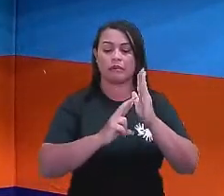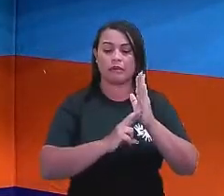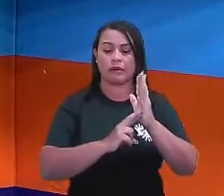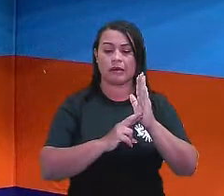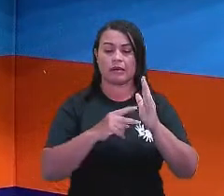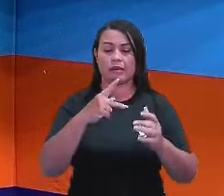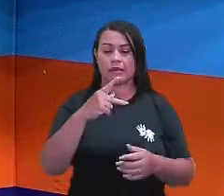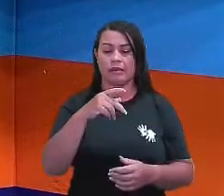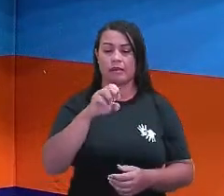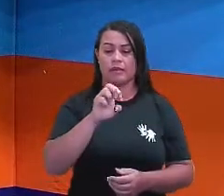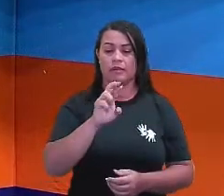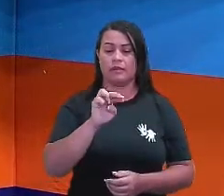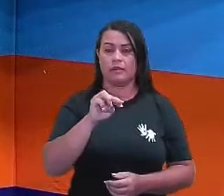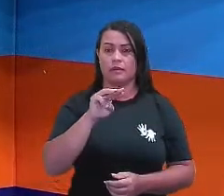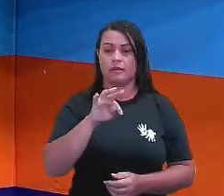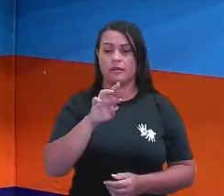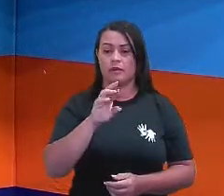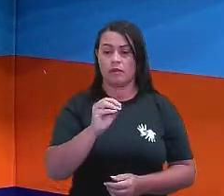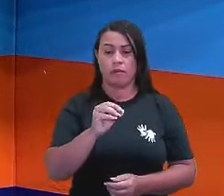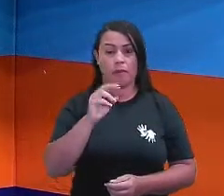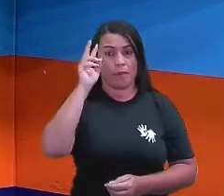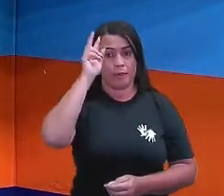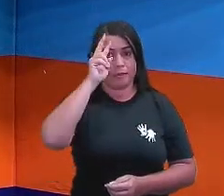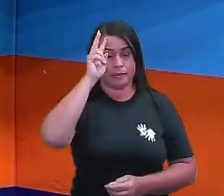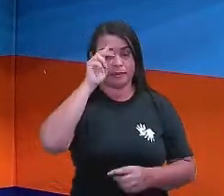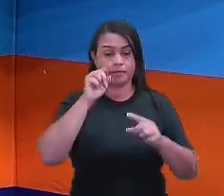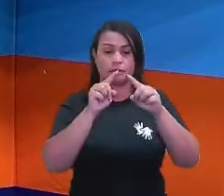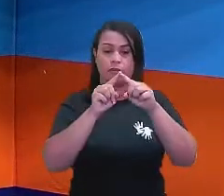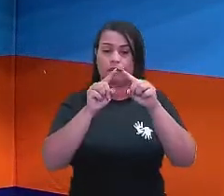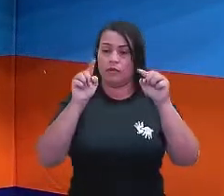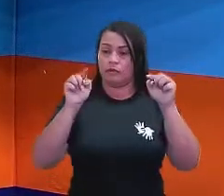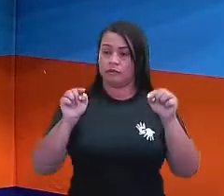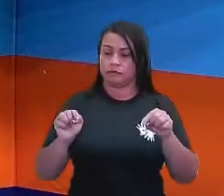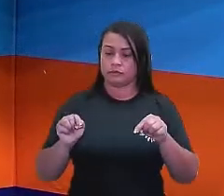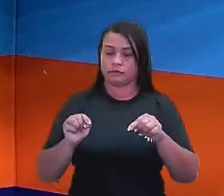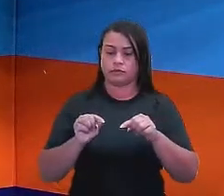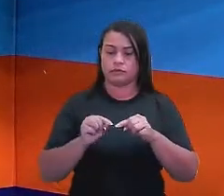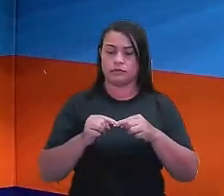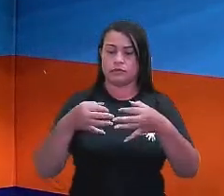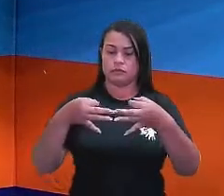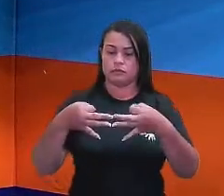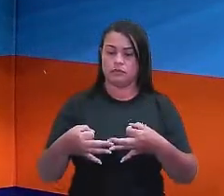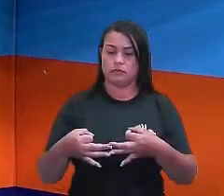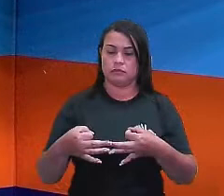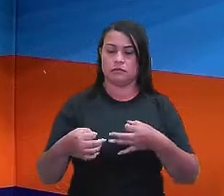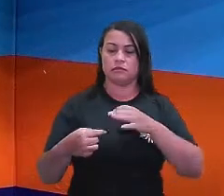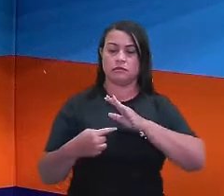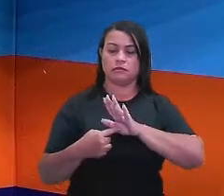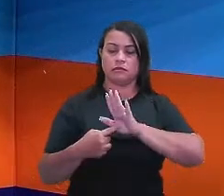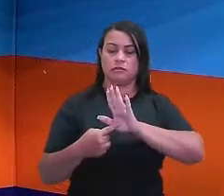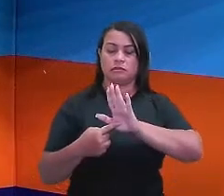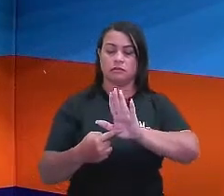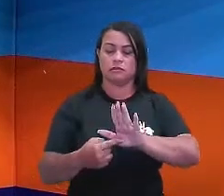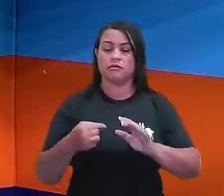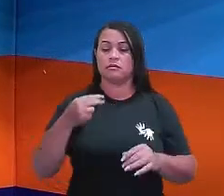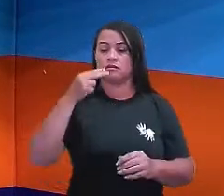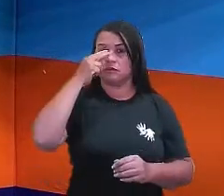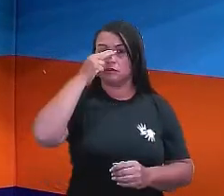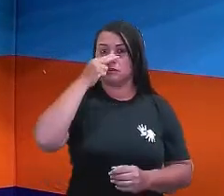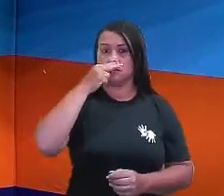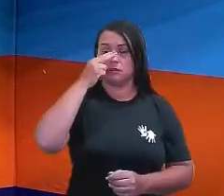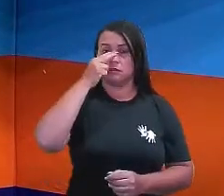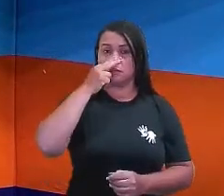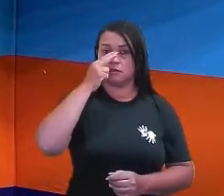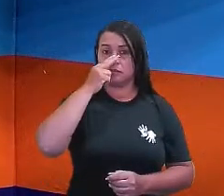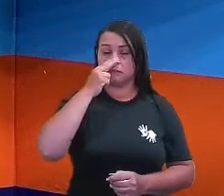perímetro. Lembre-se que o quadrado é um quadrilátero regular que apresenta lados com as mesmas medidas, né? A